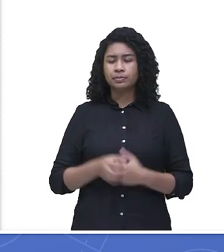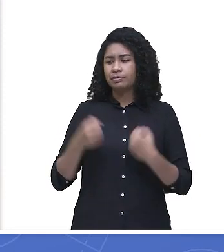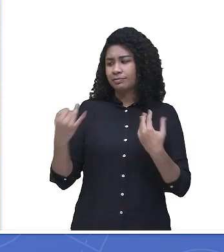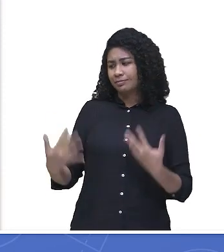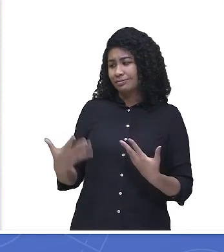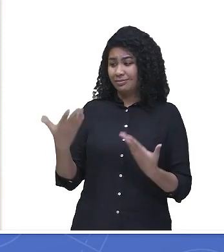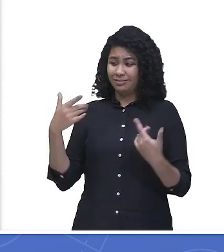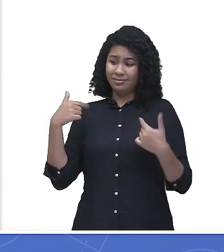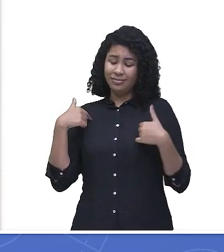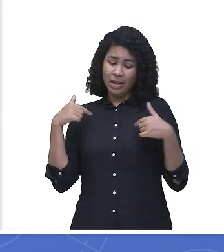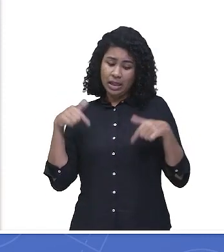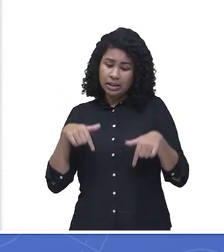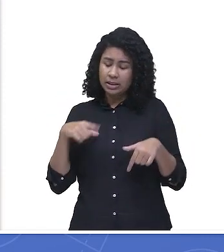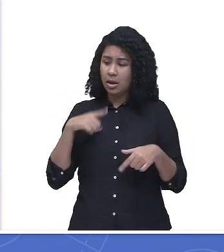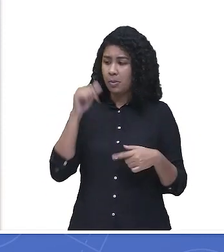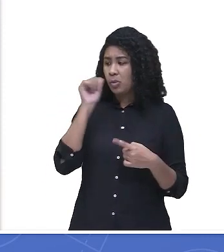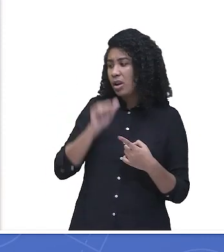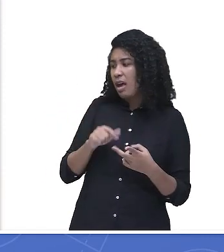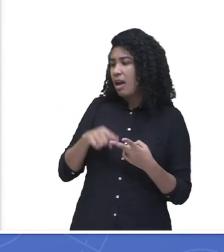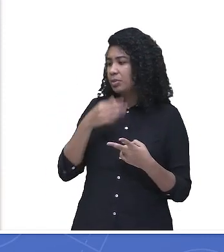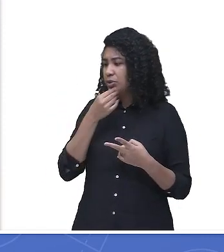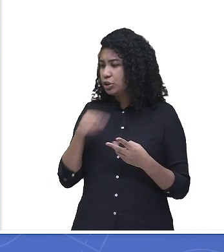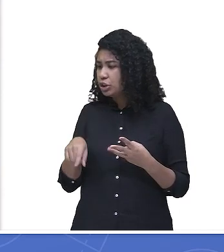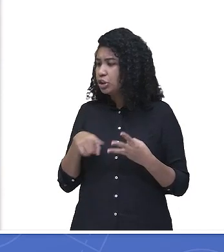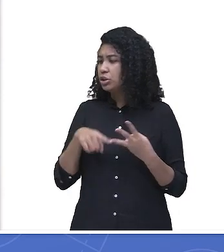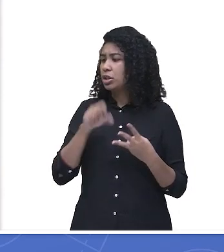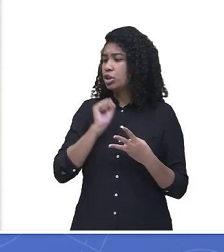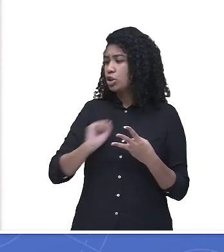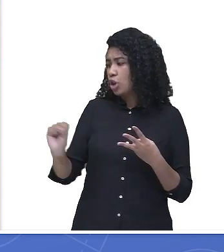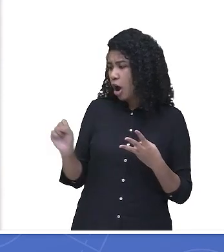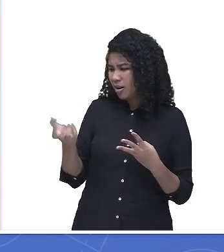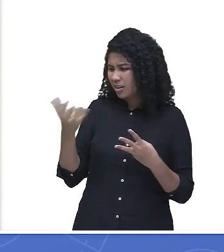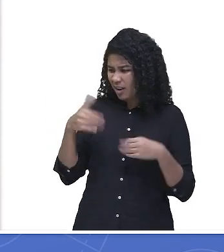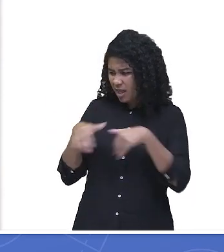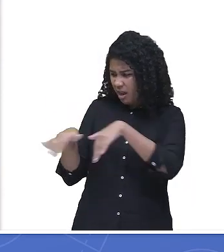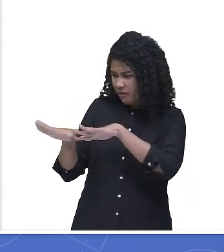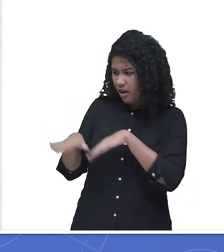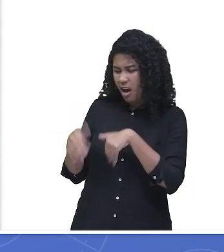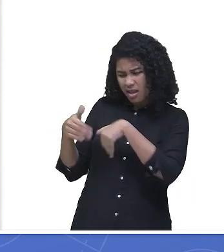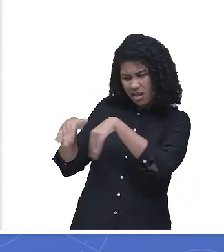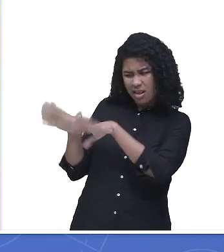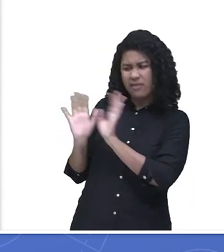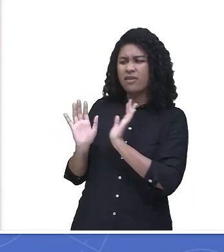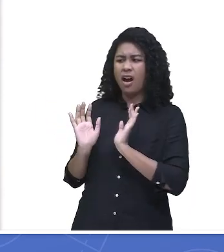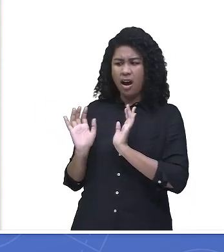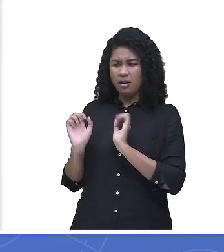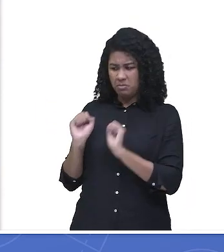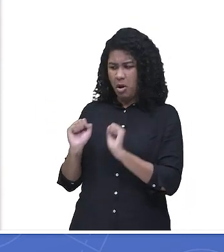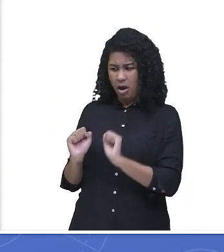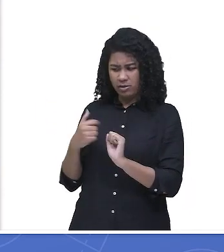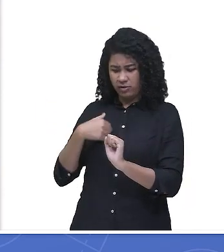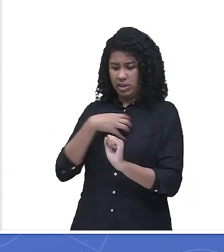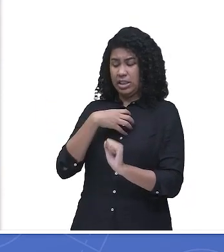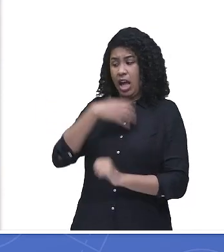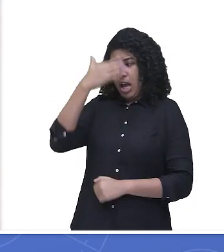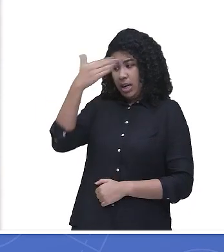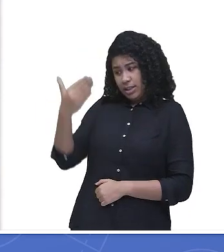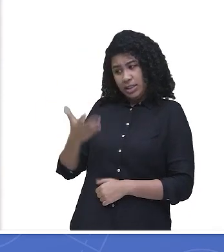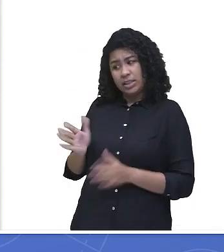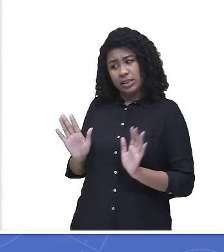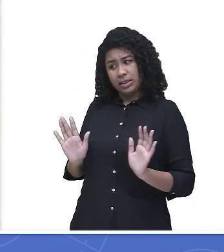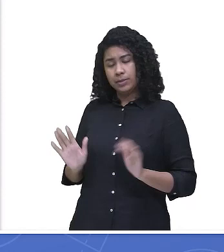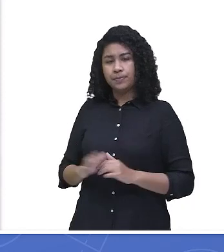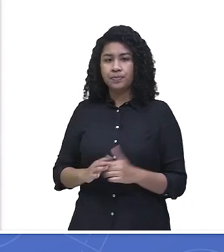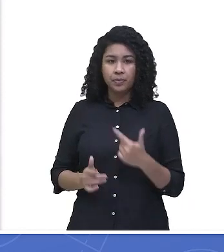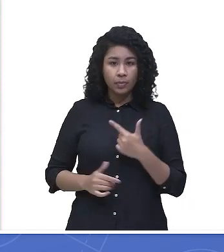temos essa mulher, esse menino, essa minha sogra, se quiser levar, né, você faz um favor. E outros também que a gente